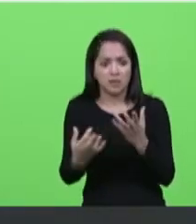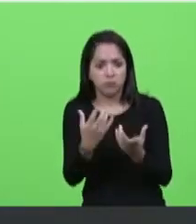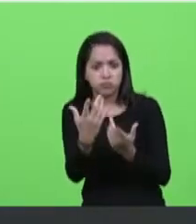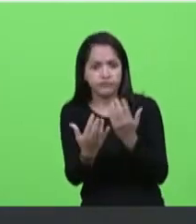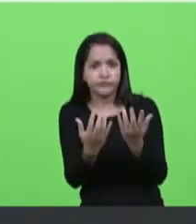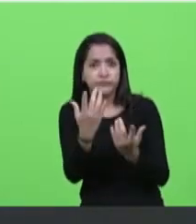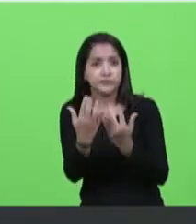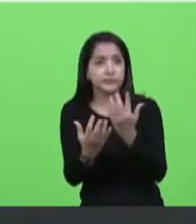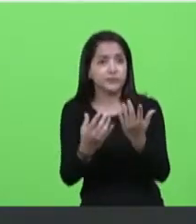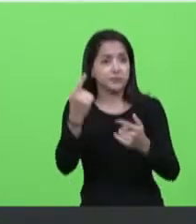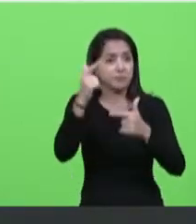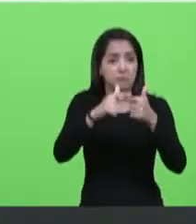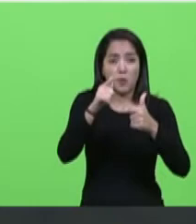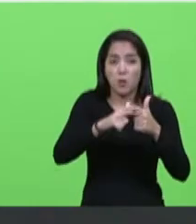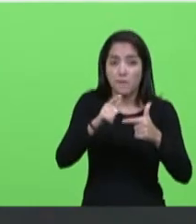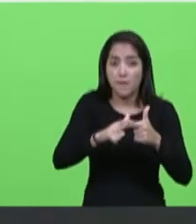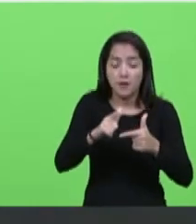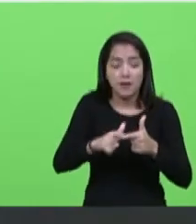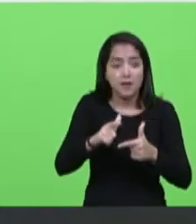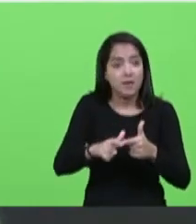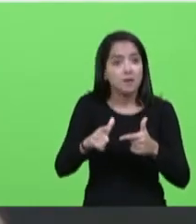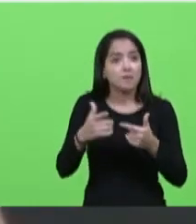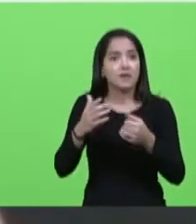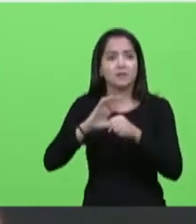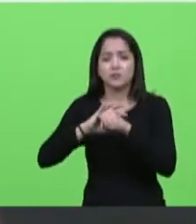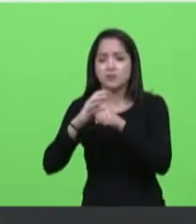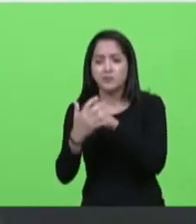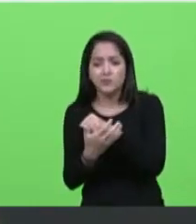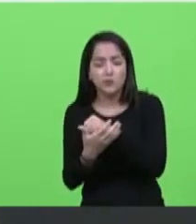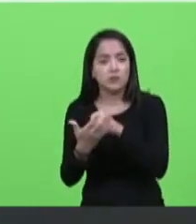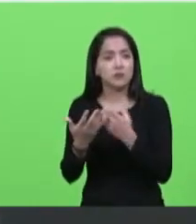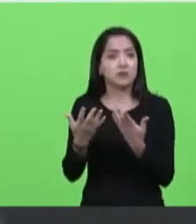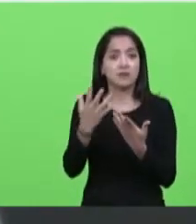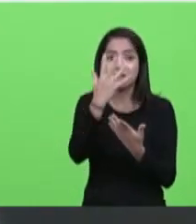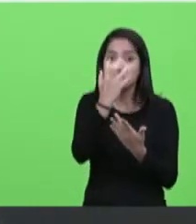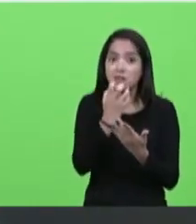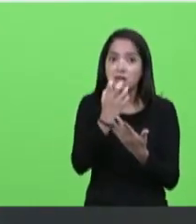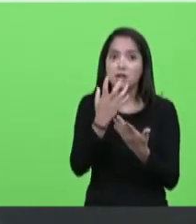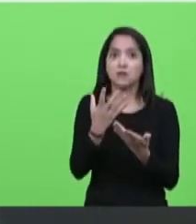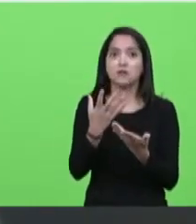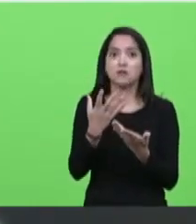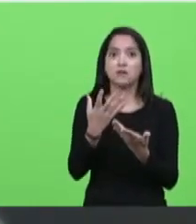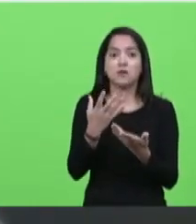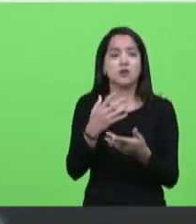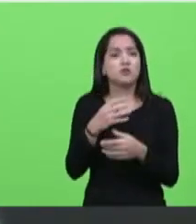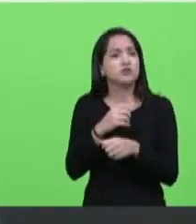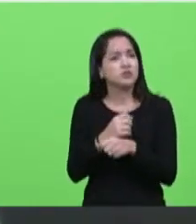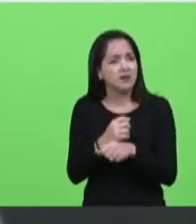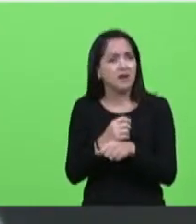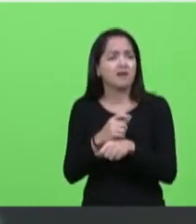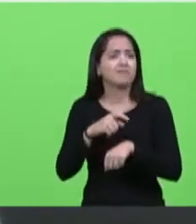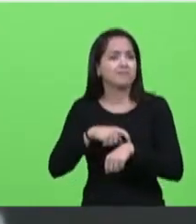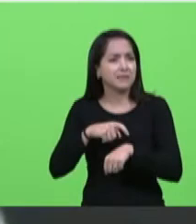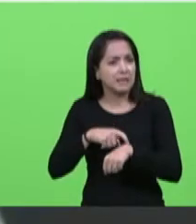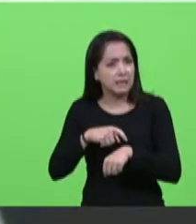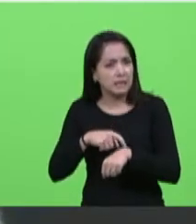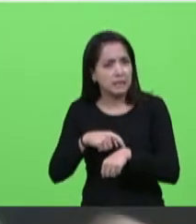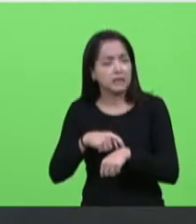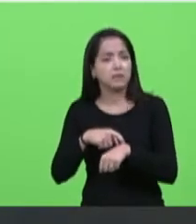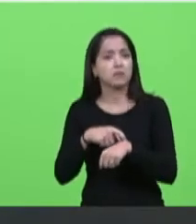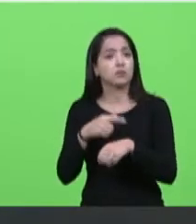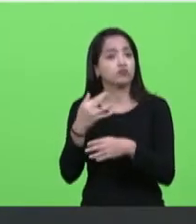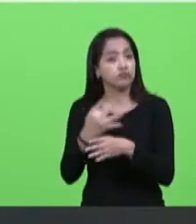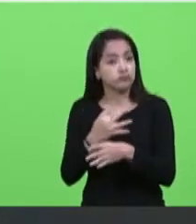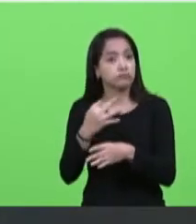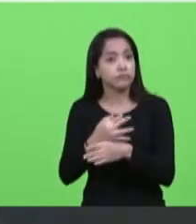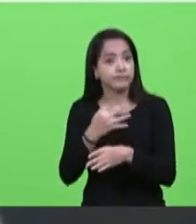tão séria. E eu estou há um tempão querendo me segurar, senhor presidente, para evitar qualquer tipo de